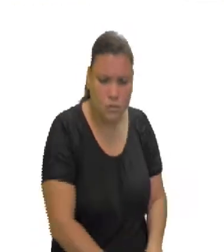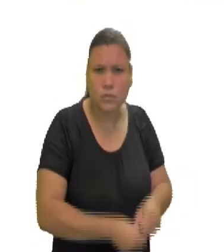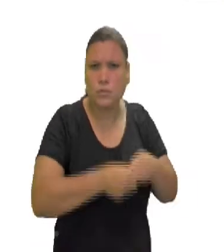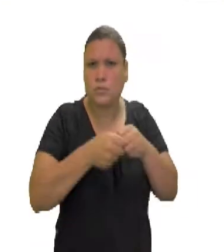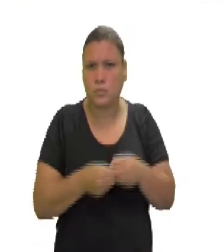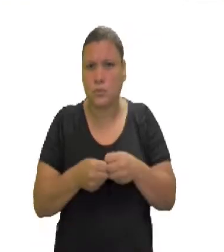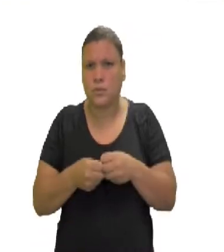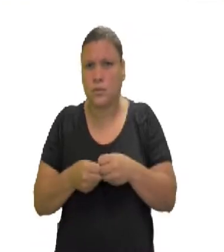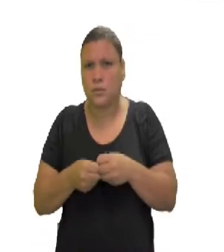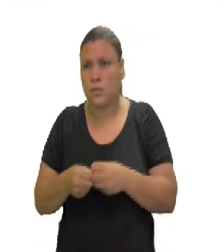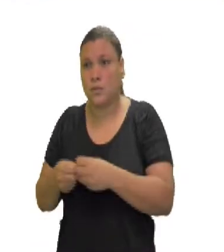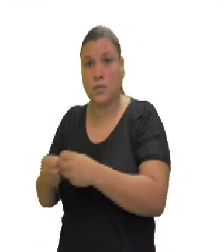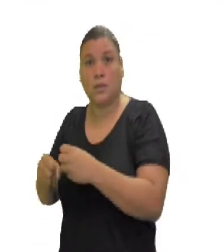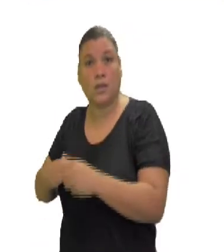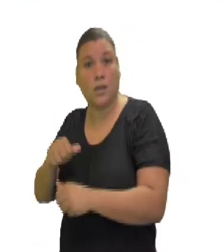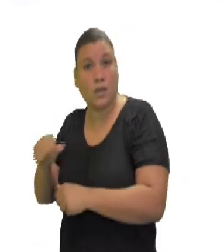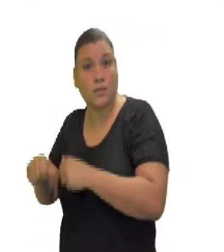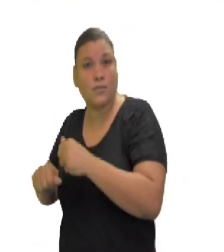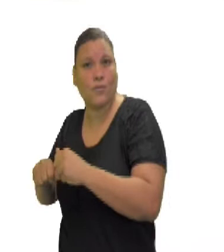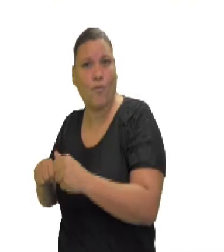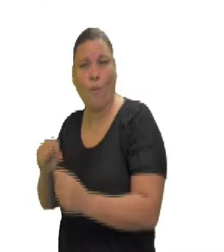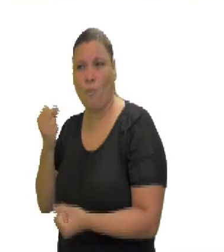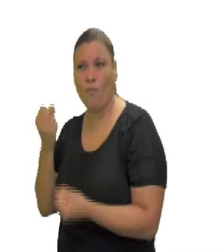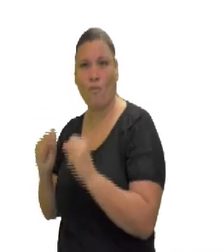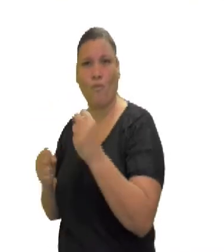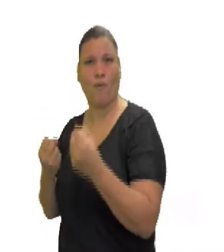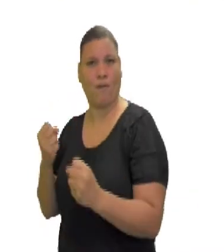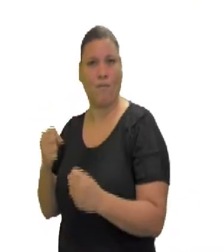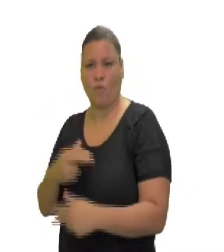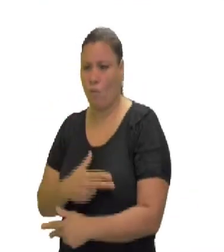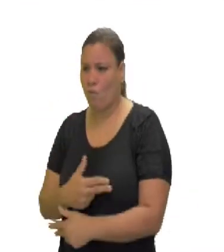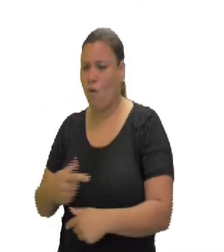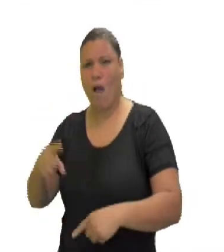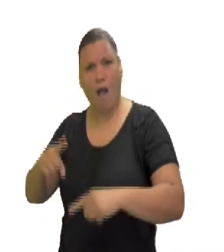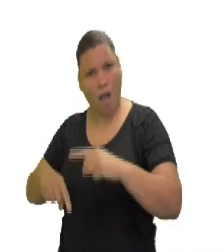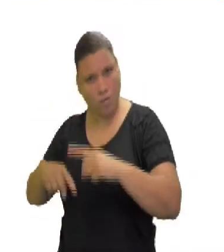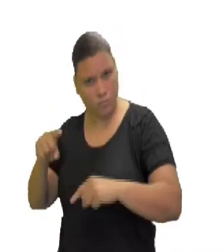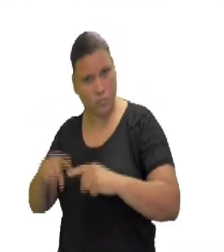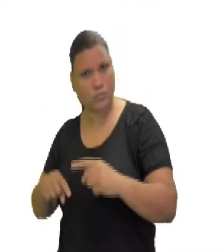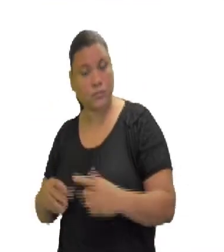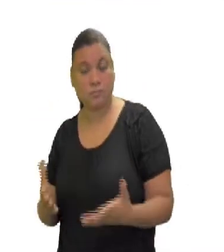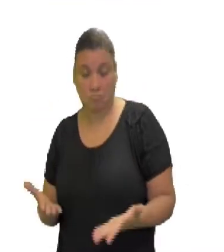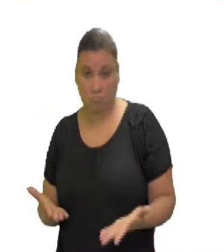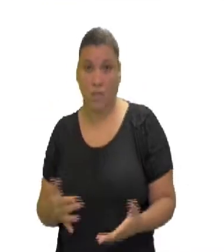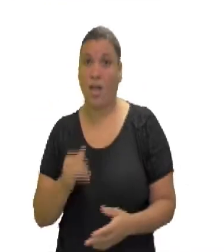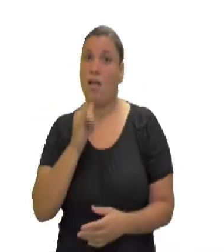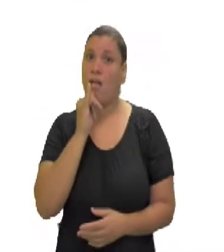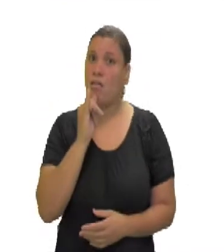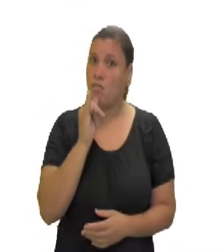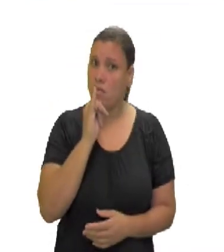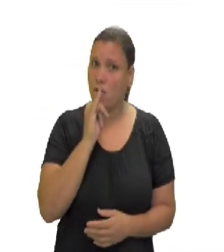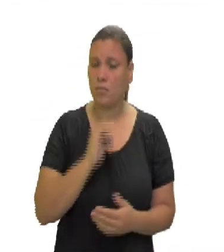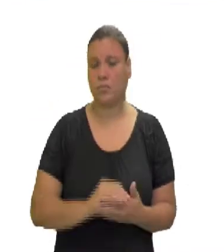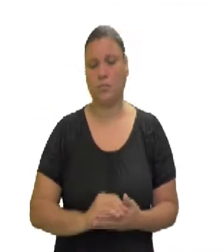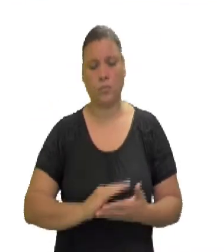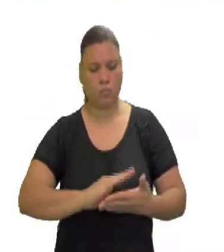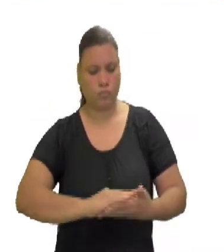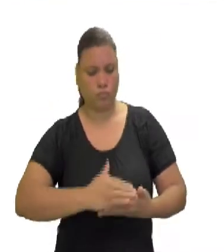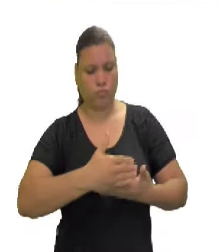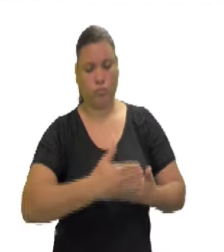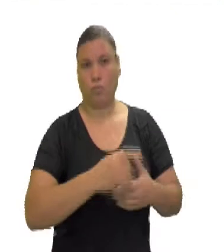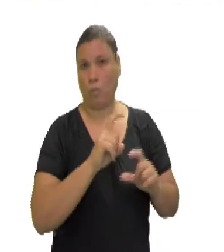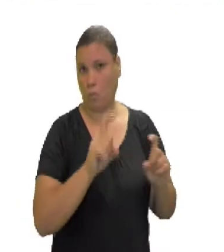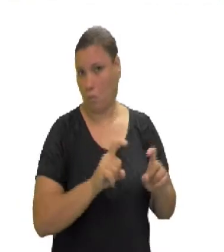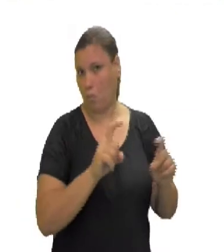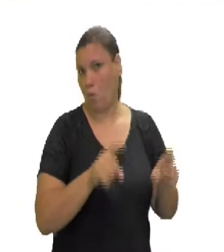mineração? Olha lá, são fabricados computadores, são fabricados estradas, cosméticos, são usados